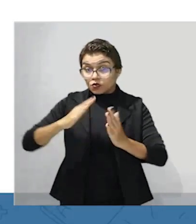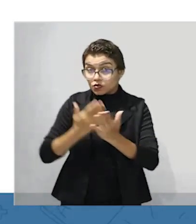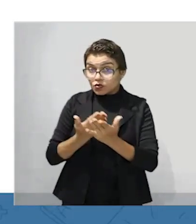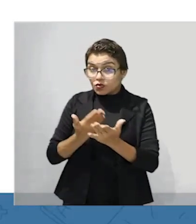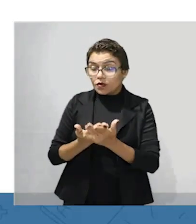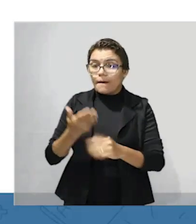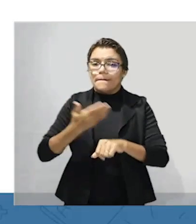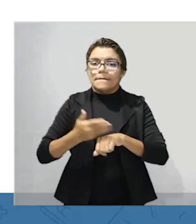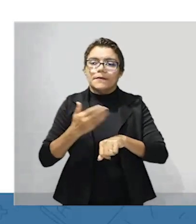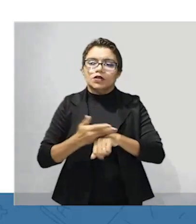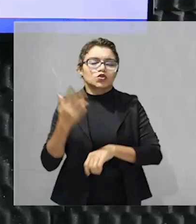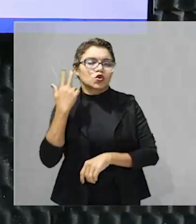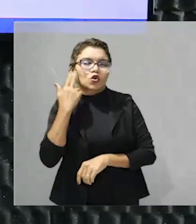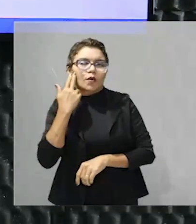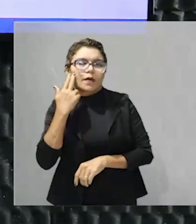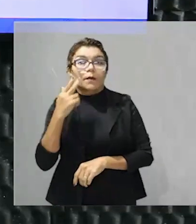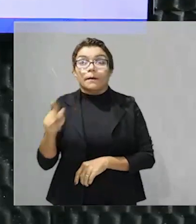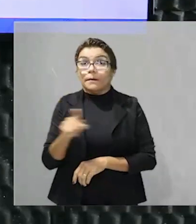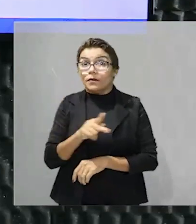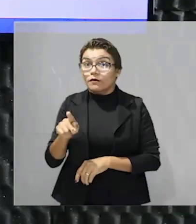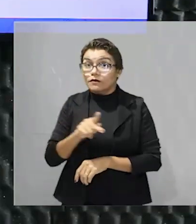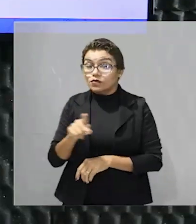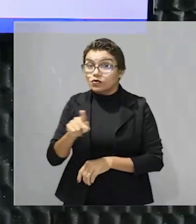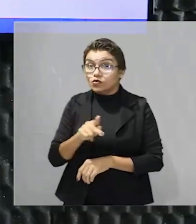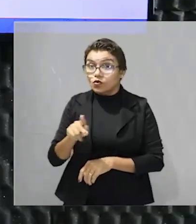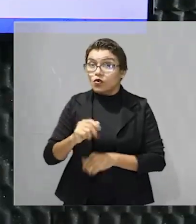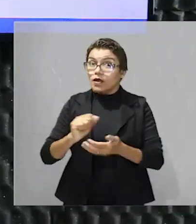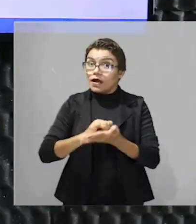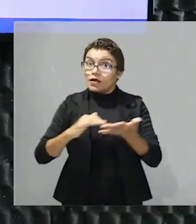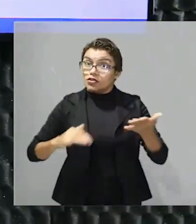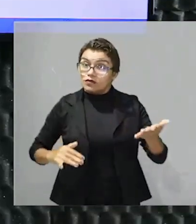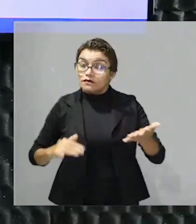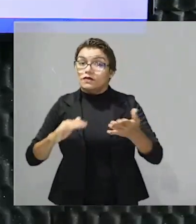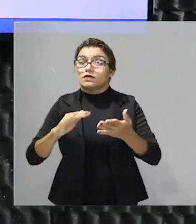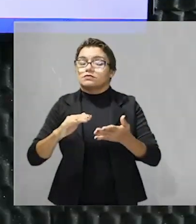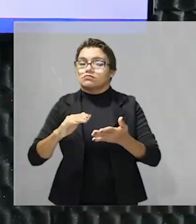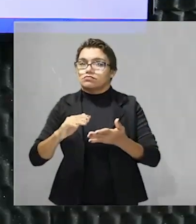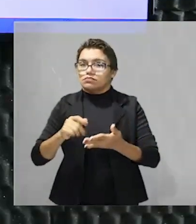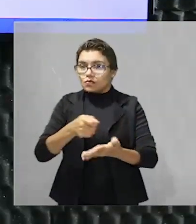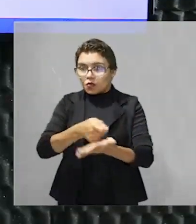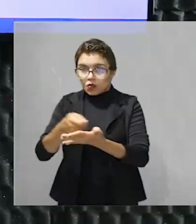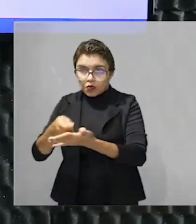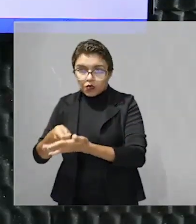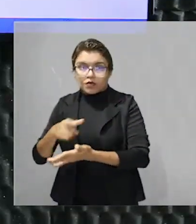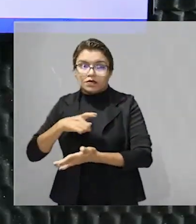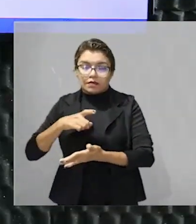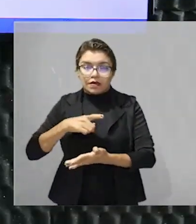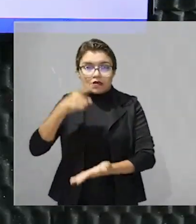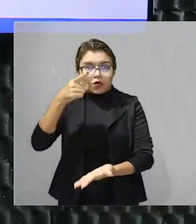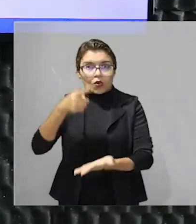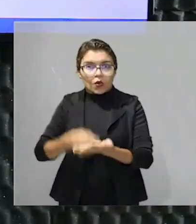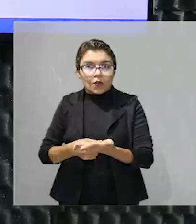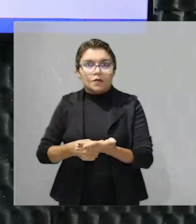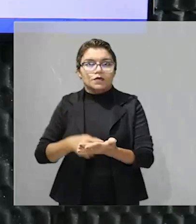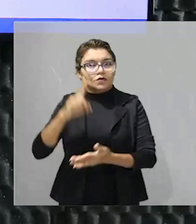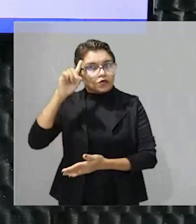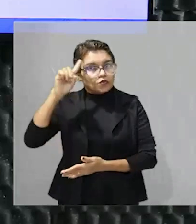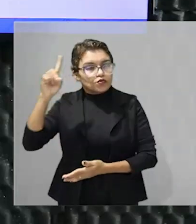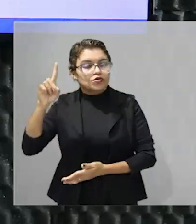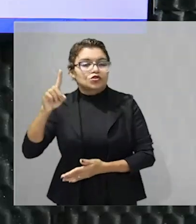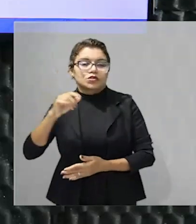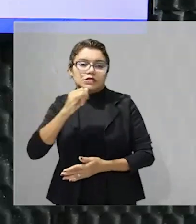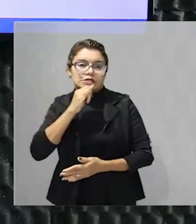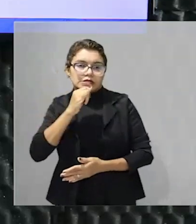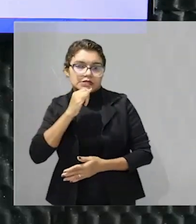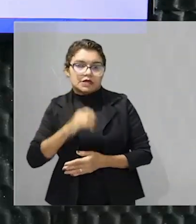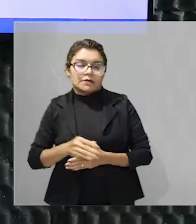que professores passem atividades extraclasse e marquem uma data para que as mesmas possam ser ou